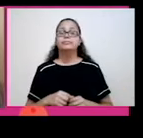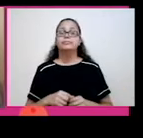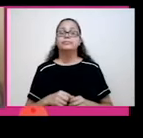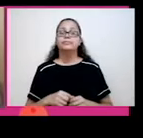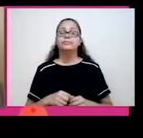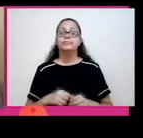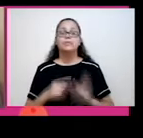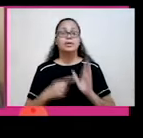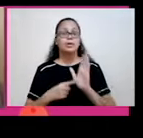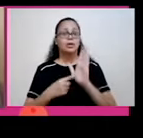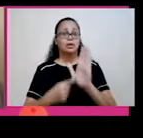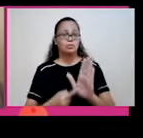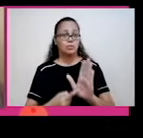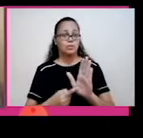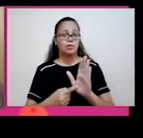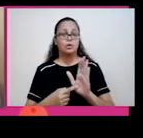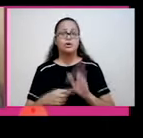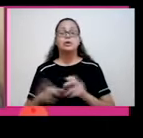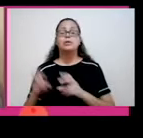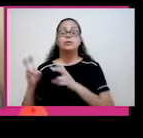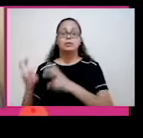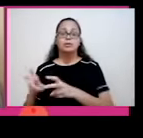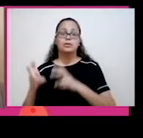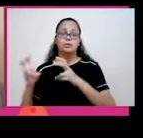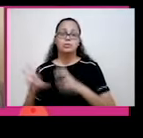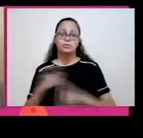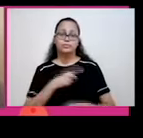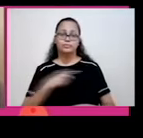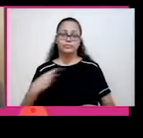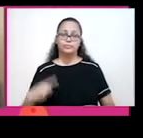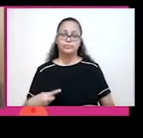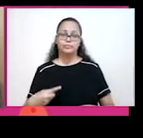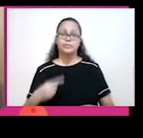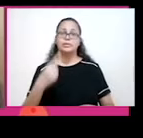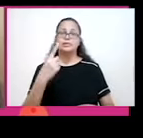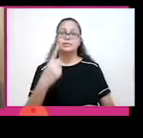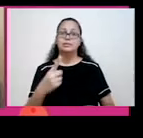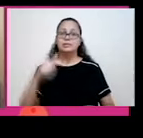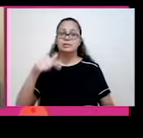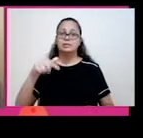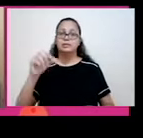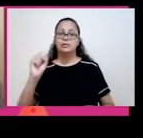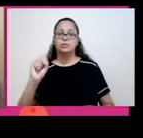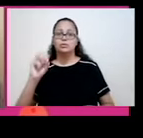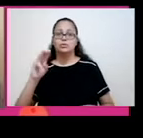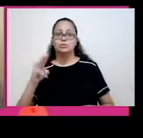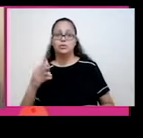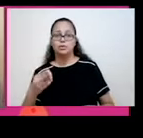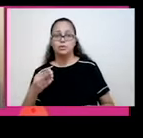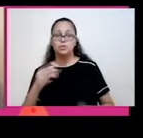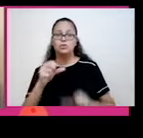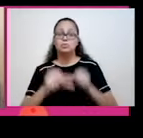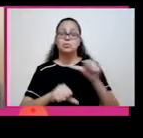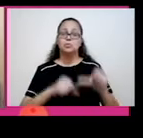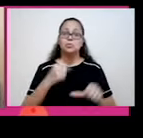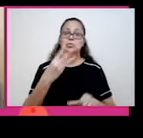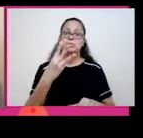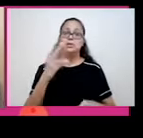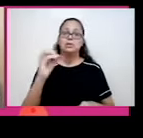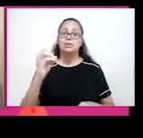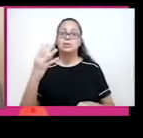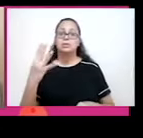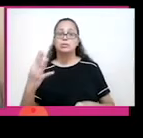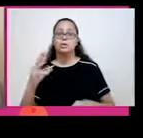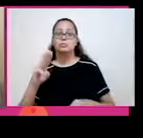aí a modernização da agricultura chinesa, certo? Passou de 178 milhões no ano de 2000 para 304 milhões